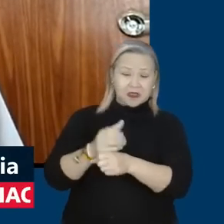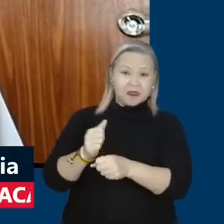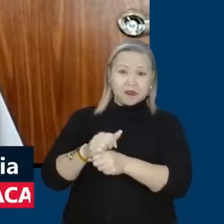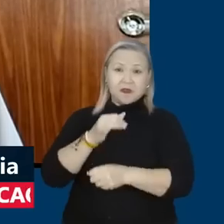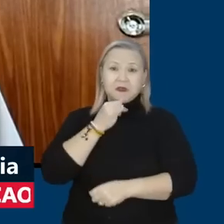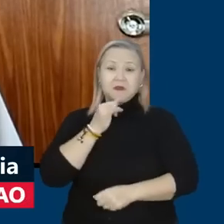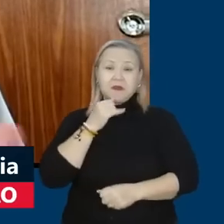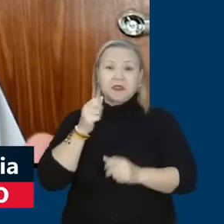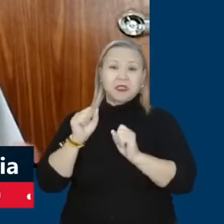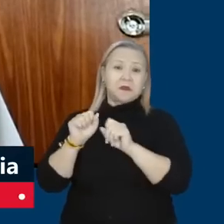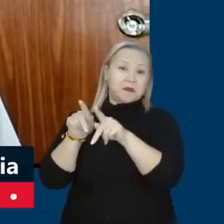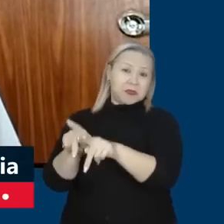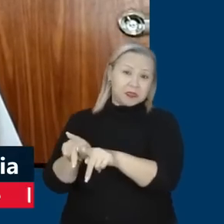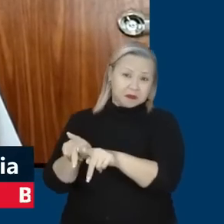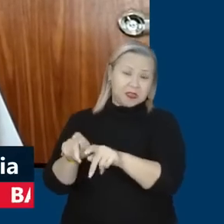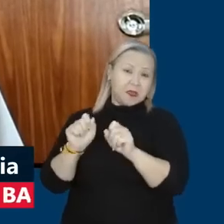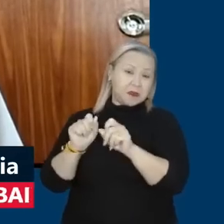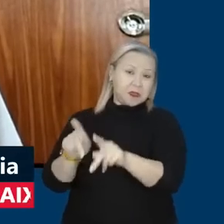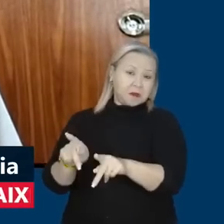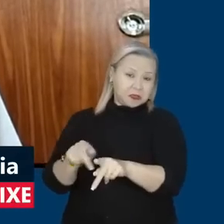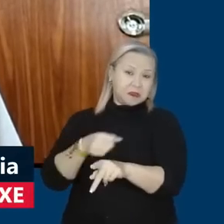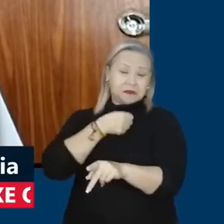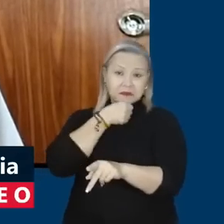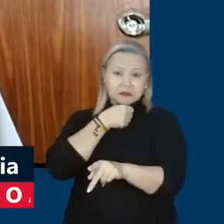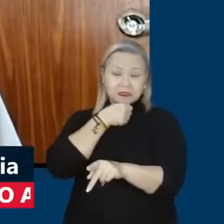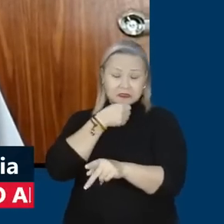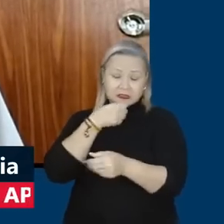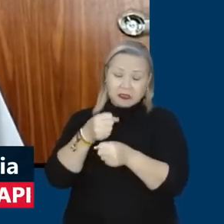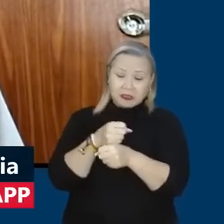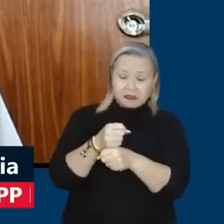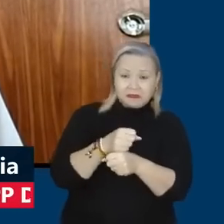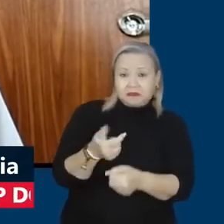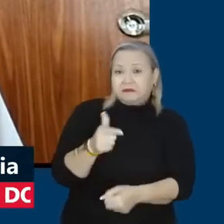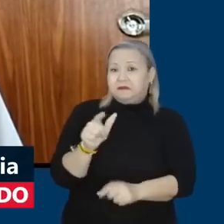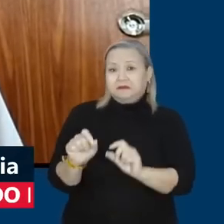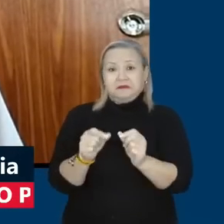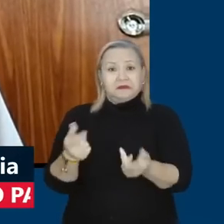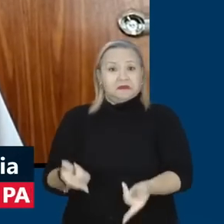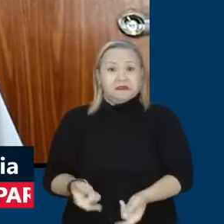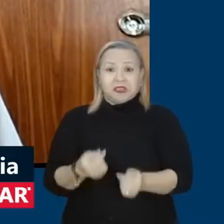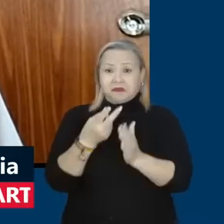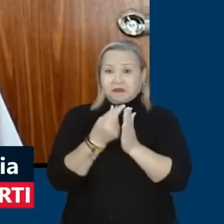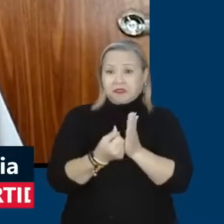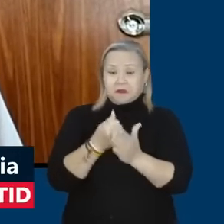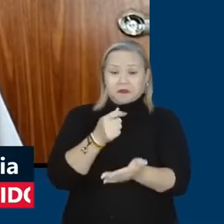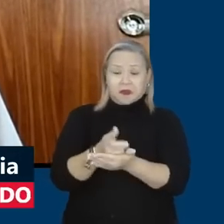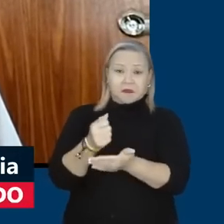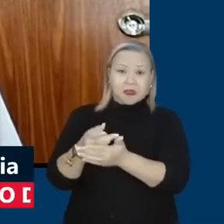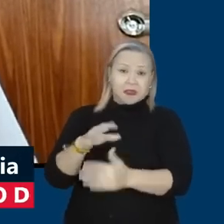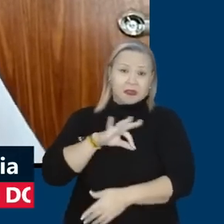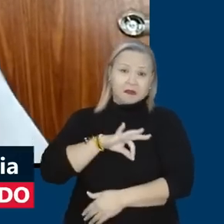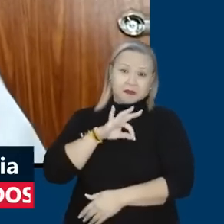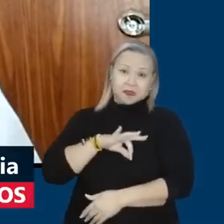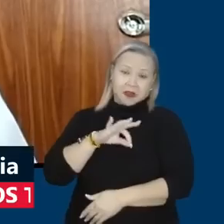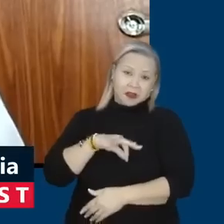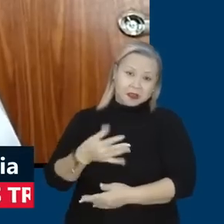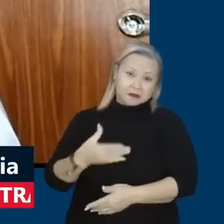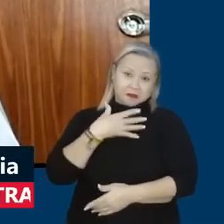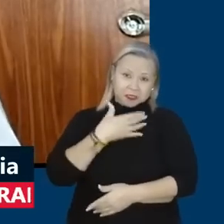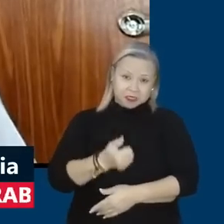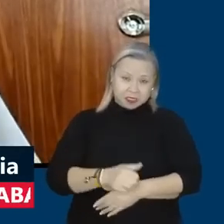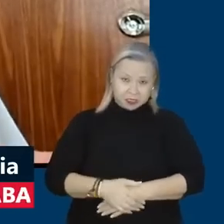exemplo, a aposentadoria. Os aposentados, esse ano, não têm previsão orçamentária para pagar o salário de dezembro. Portanto,